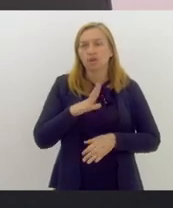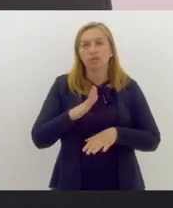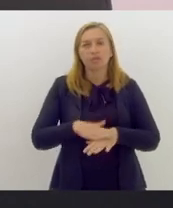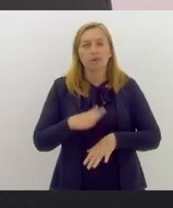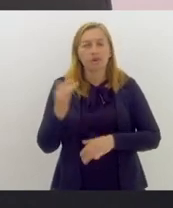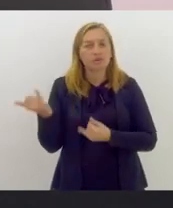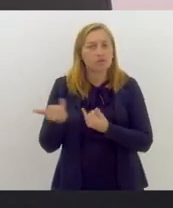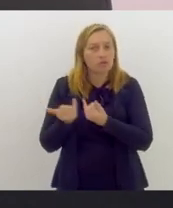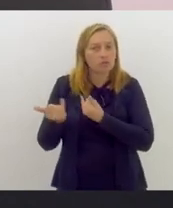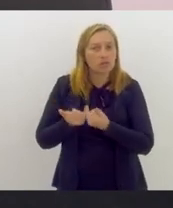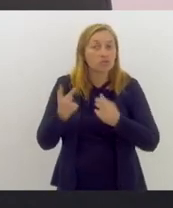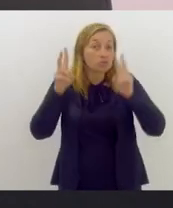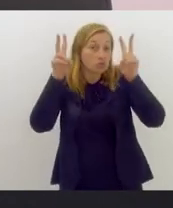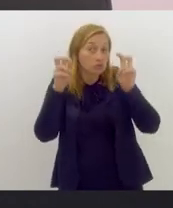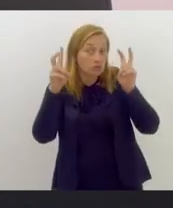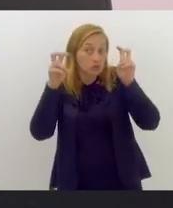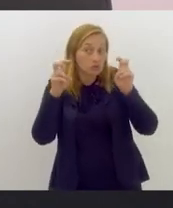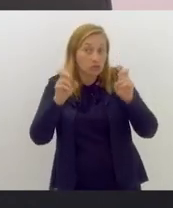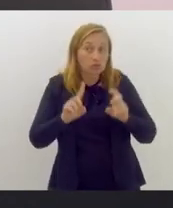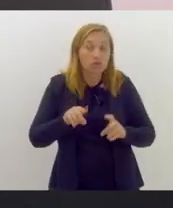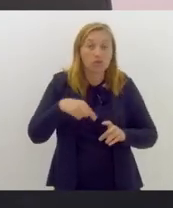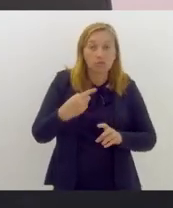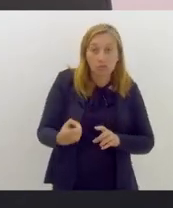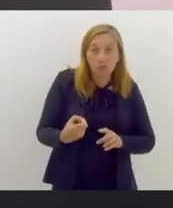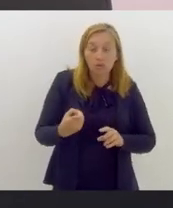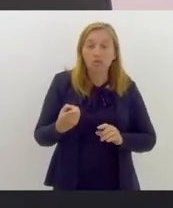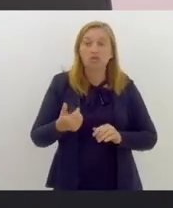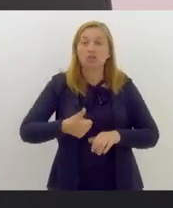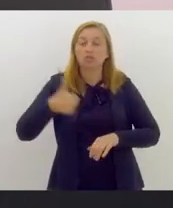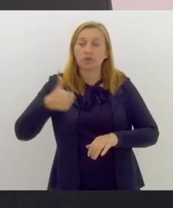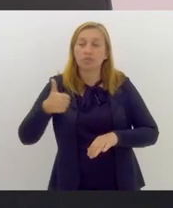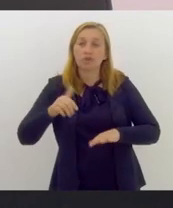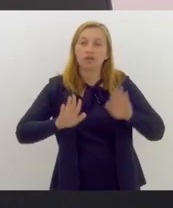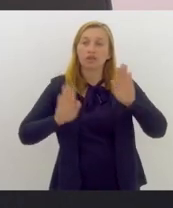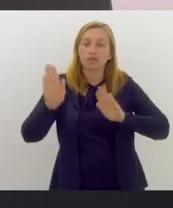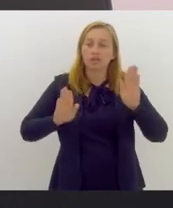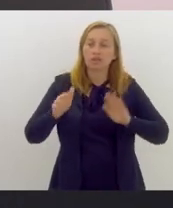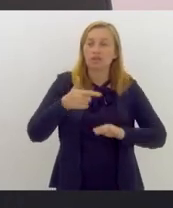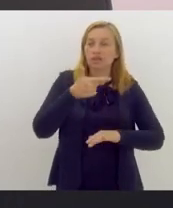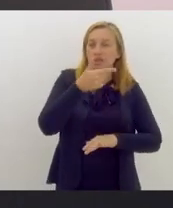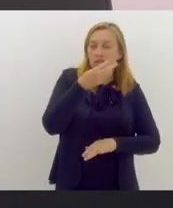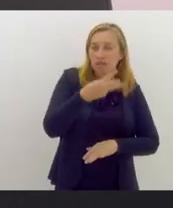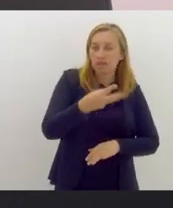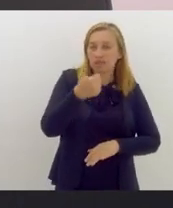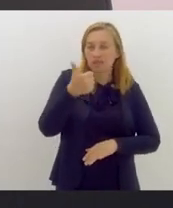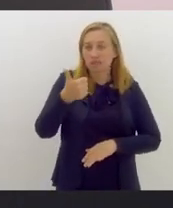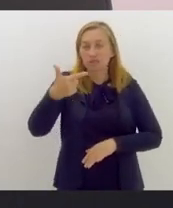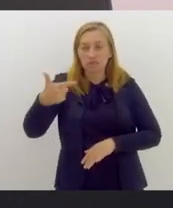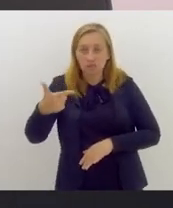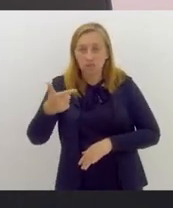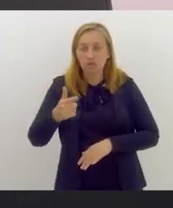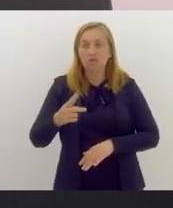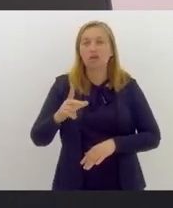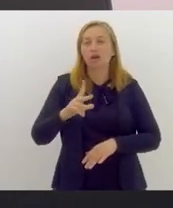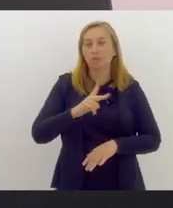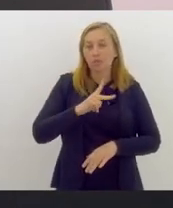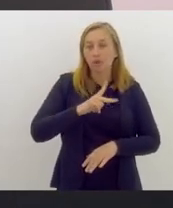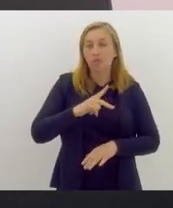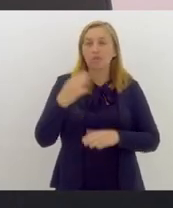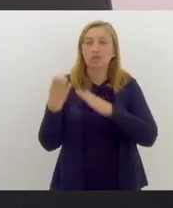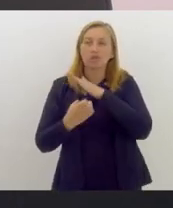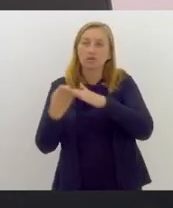do procedimento após a saída da licença da primeira licença 312 e após a própria empresa